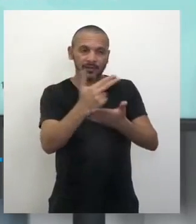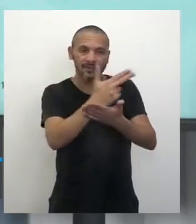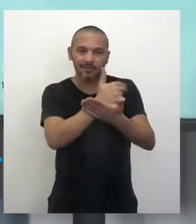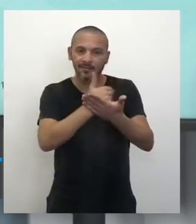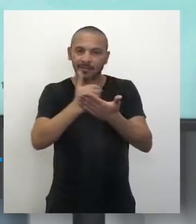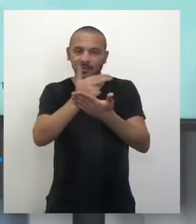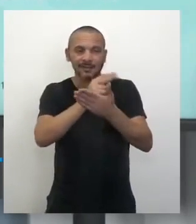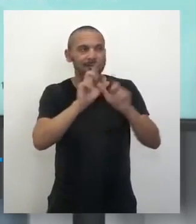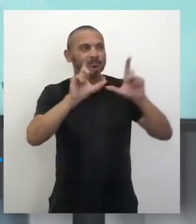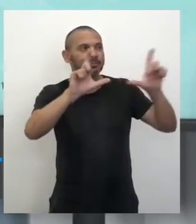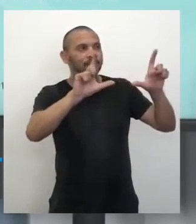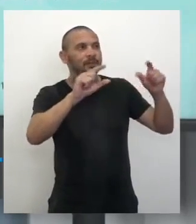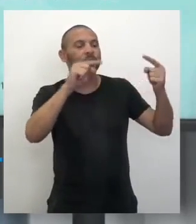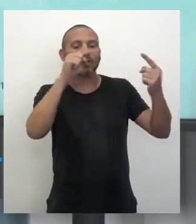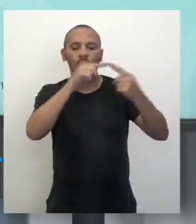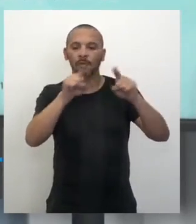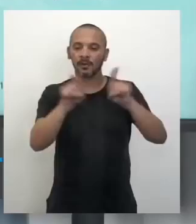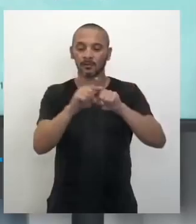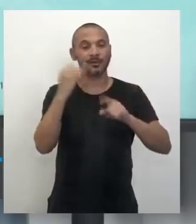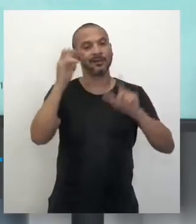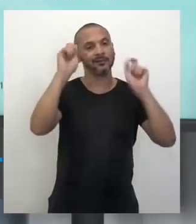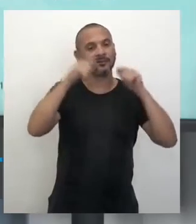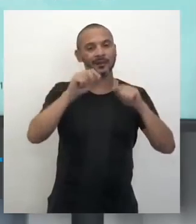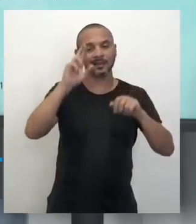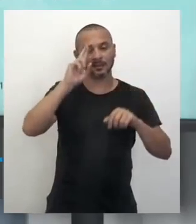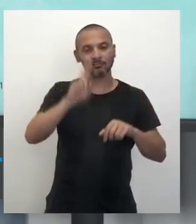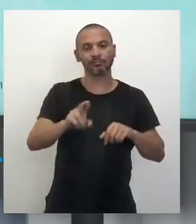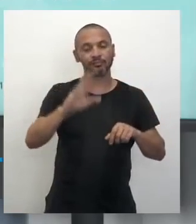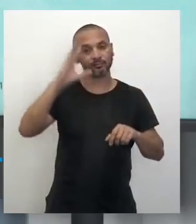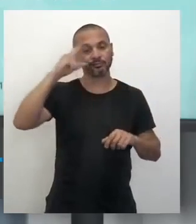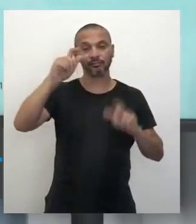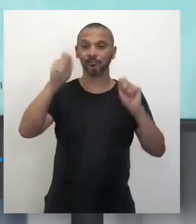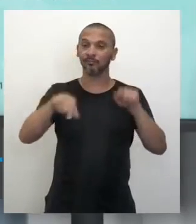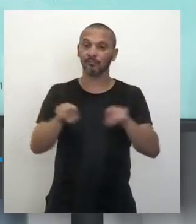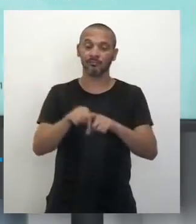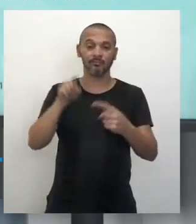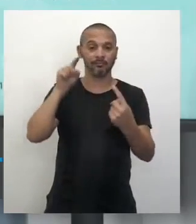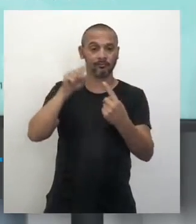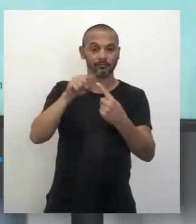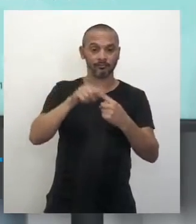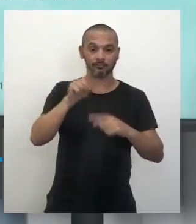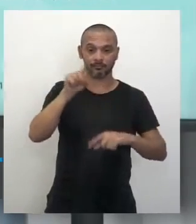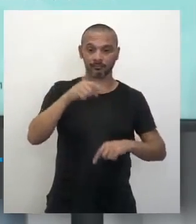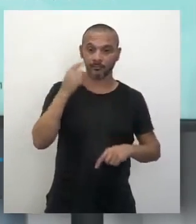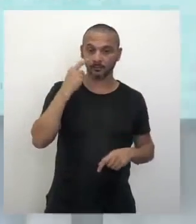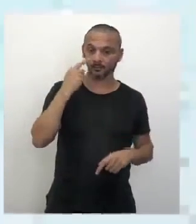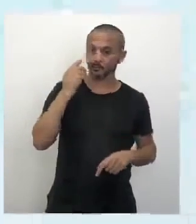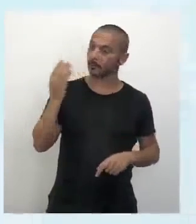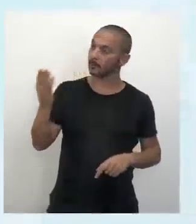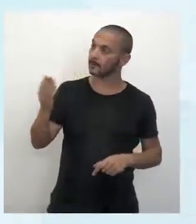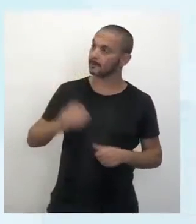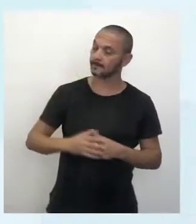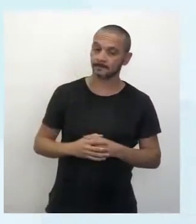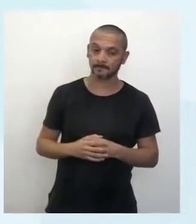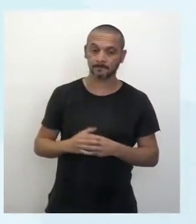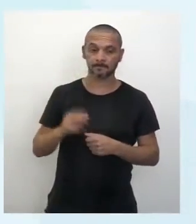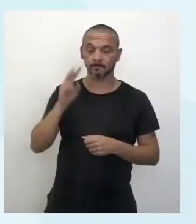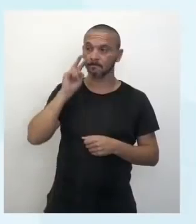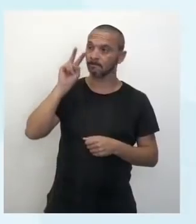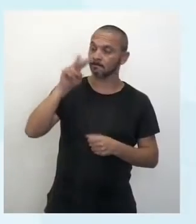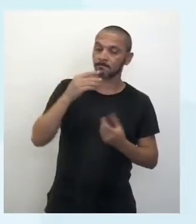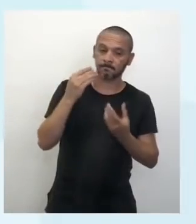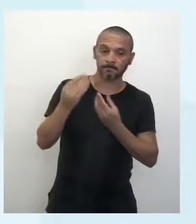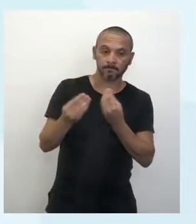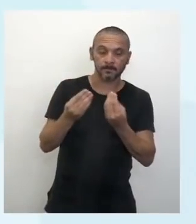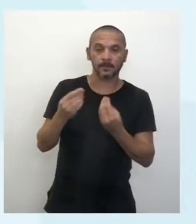eles fazem parte da resolução. Quando vocês forem fazer, vocês podem indicar muito bem aí pelos desenhos. Ó, se a gente olhar para o desenho, veja a